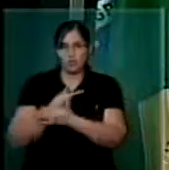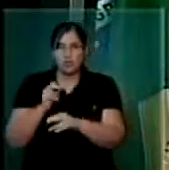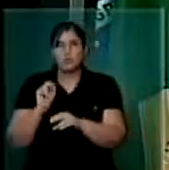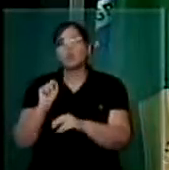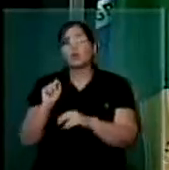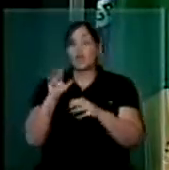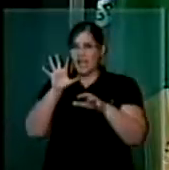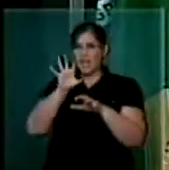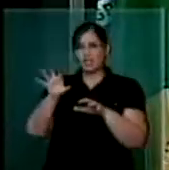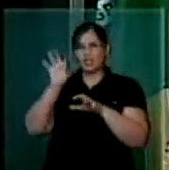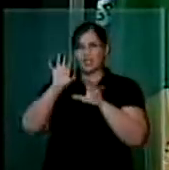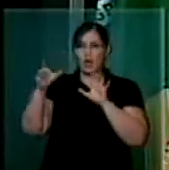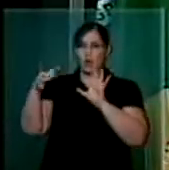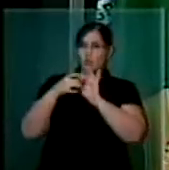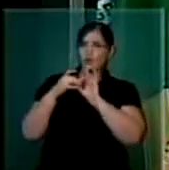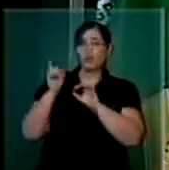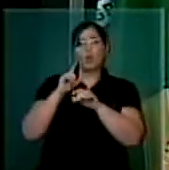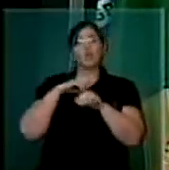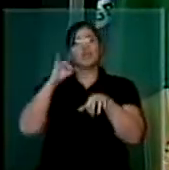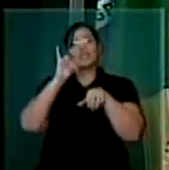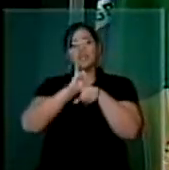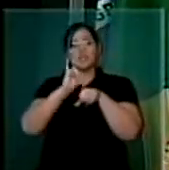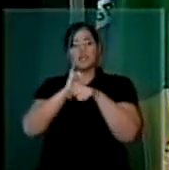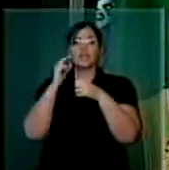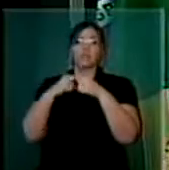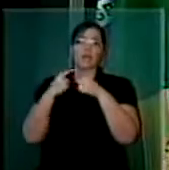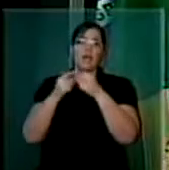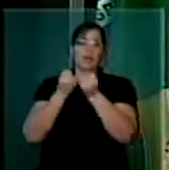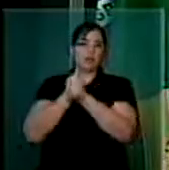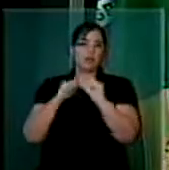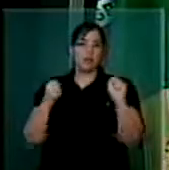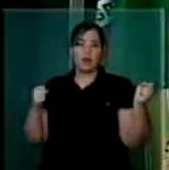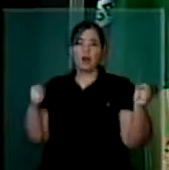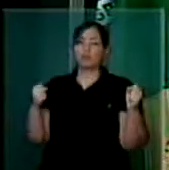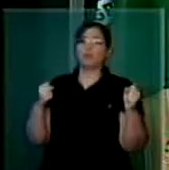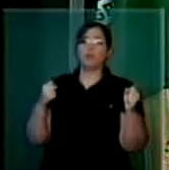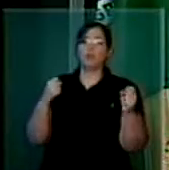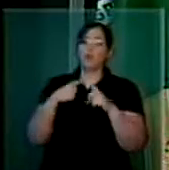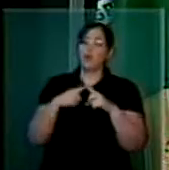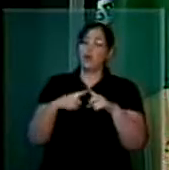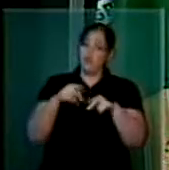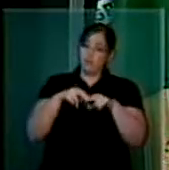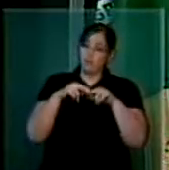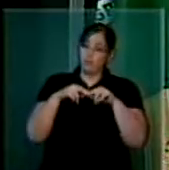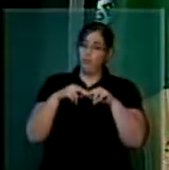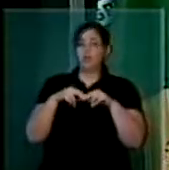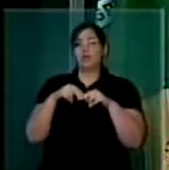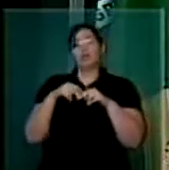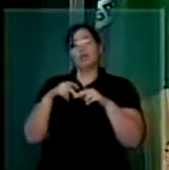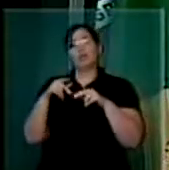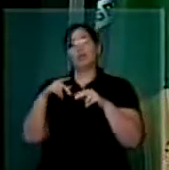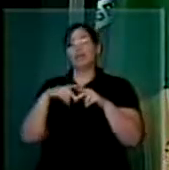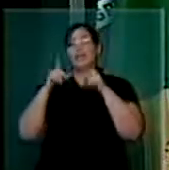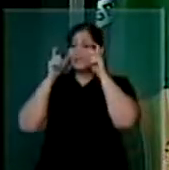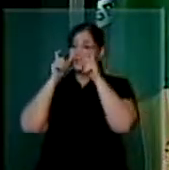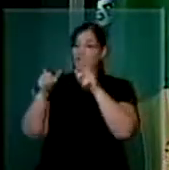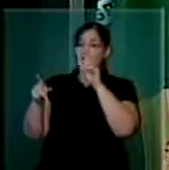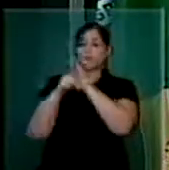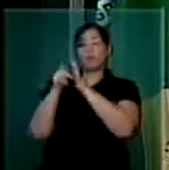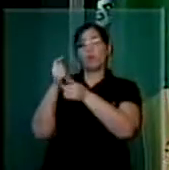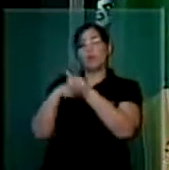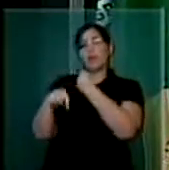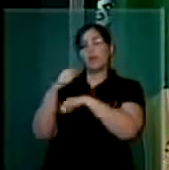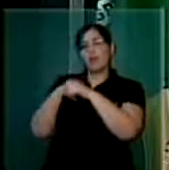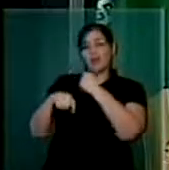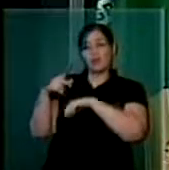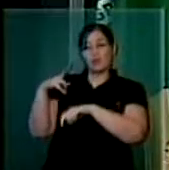entre regiões, se dá nas grandes cidades, nas grandes metrópoles, por conta dos interesses do mercado, pura